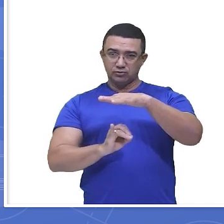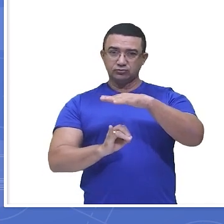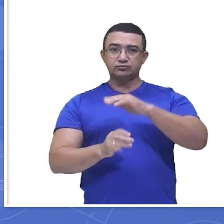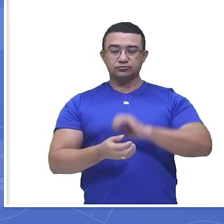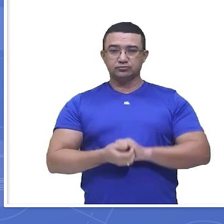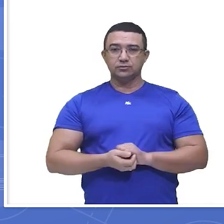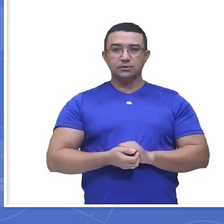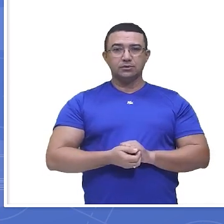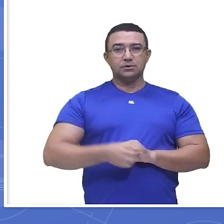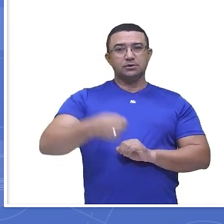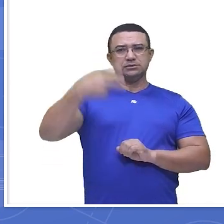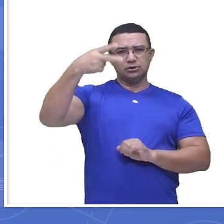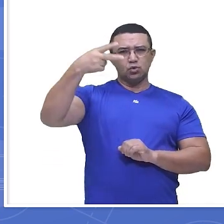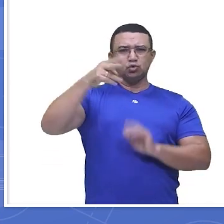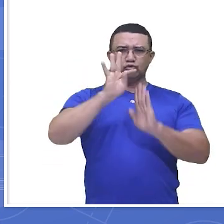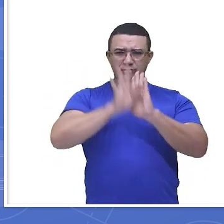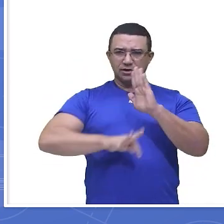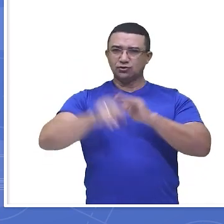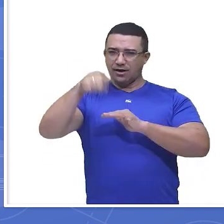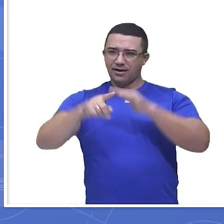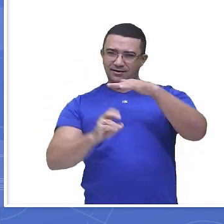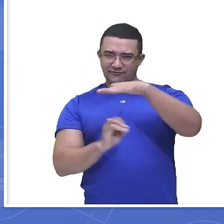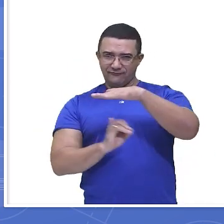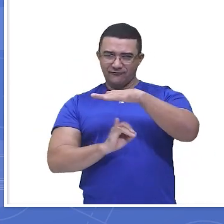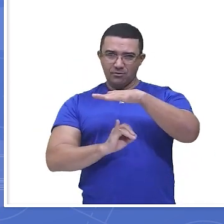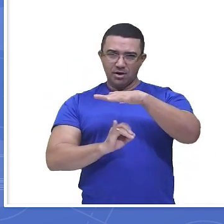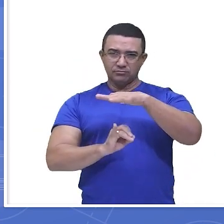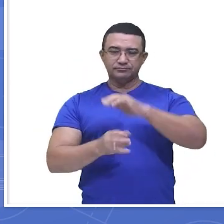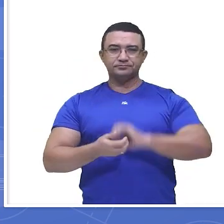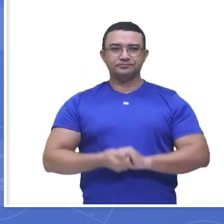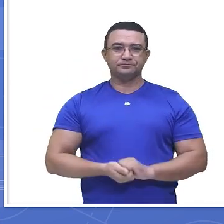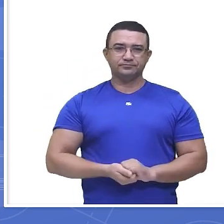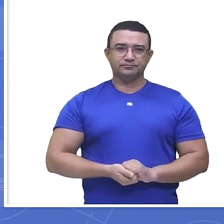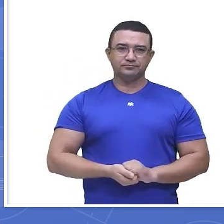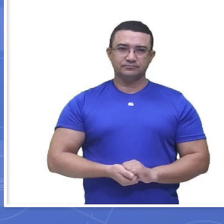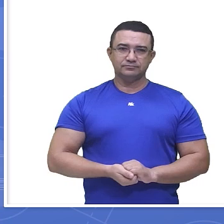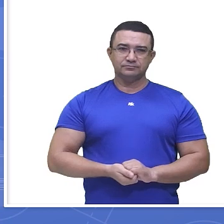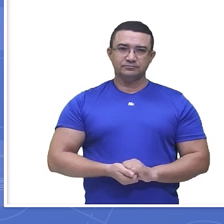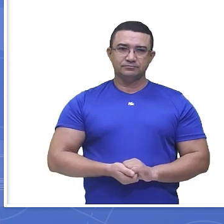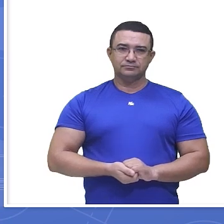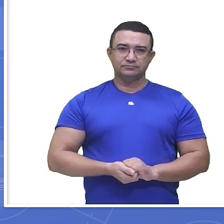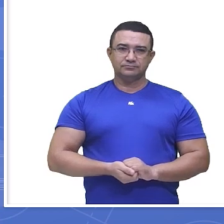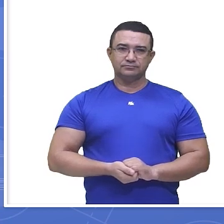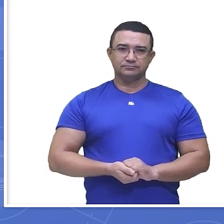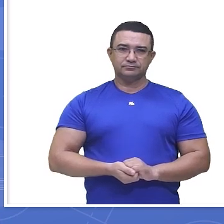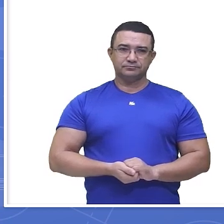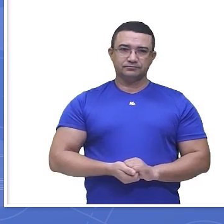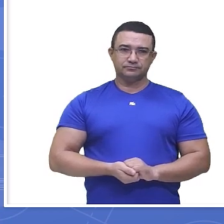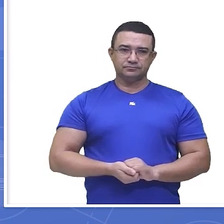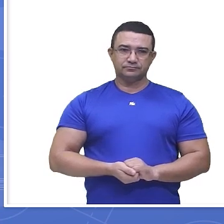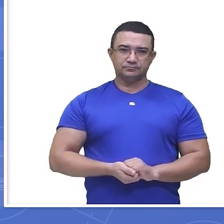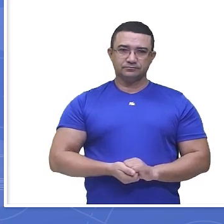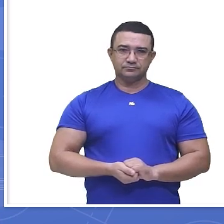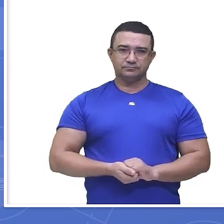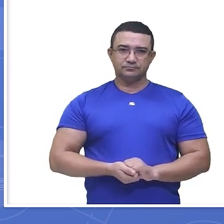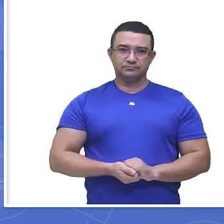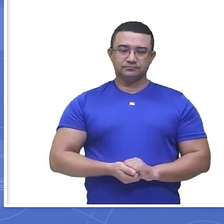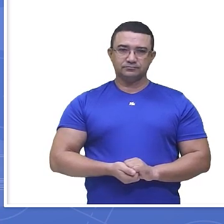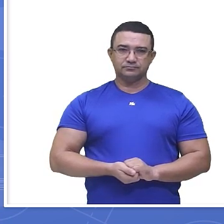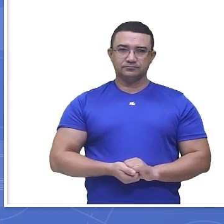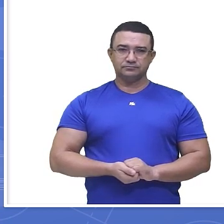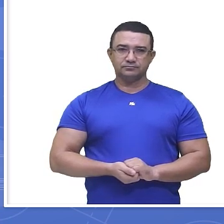segundo texto, né? Você está dizendo que é informal. Valeu aí pela sua participação. Tem mais alguém? Eu vi uma lista enorme